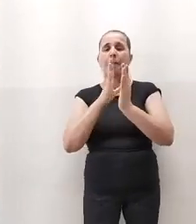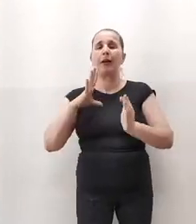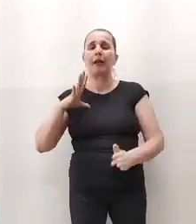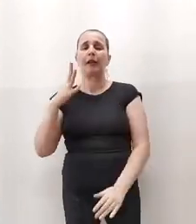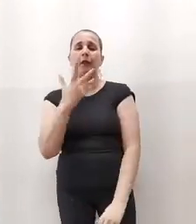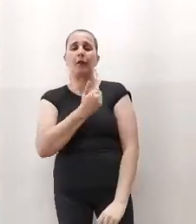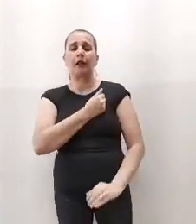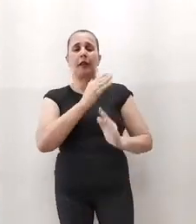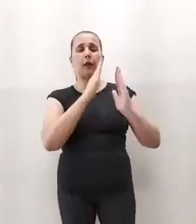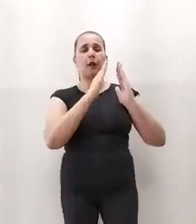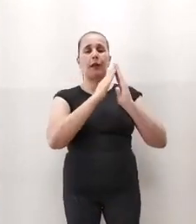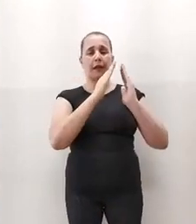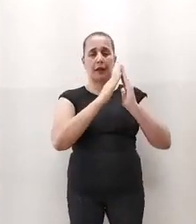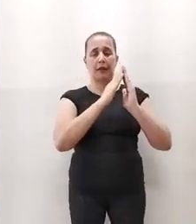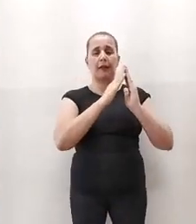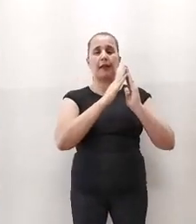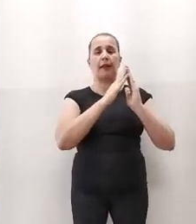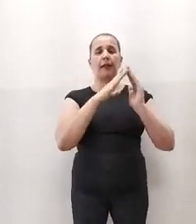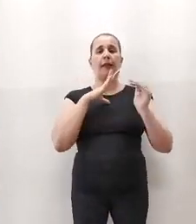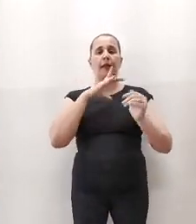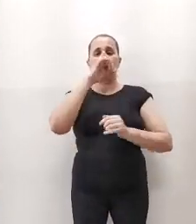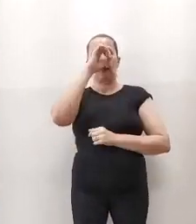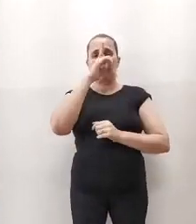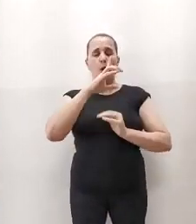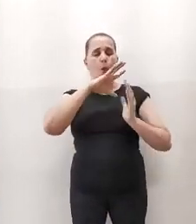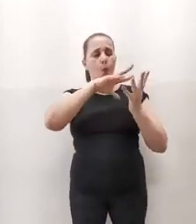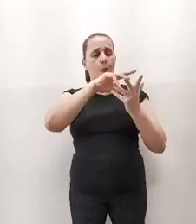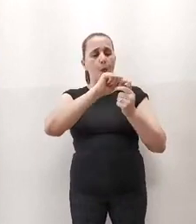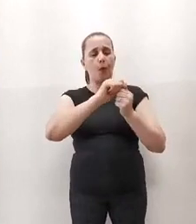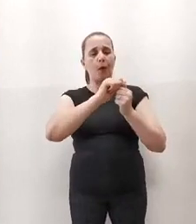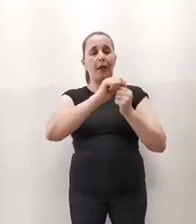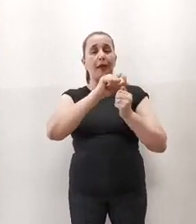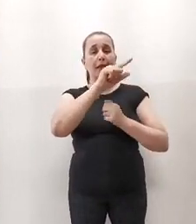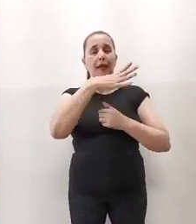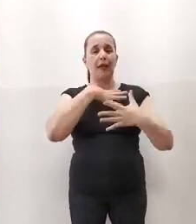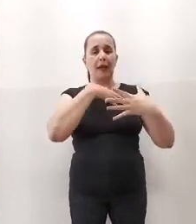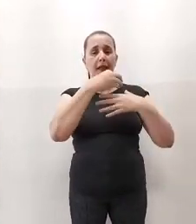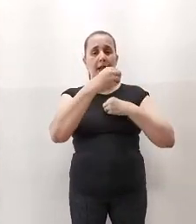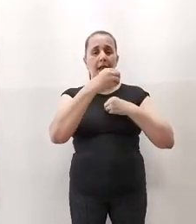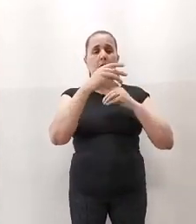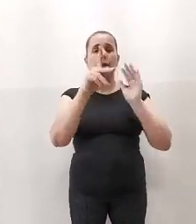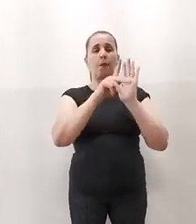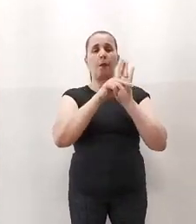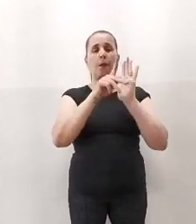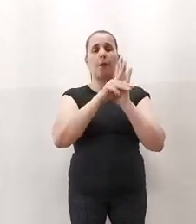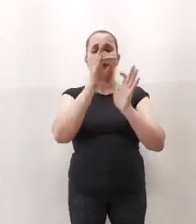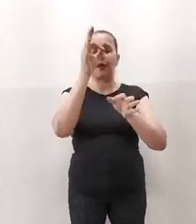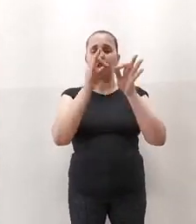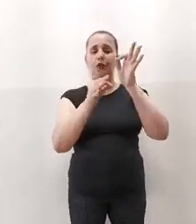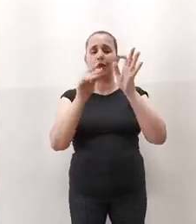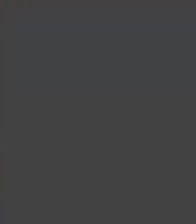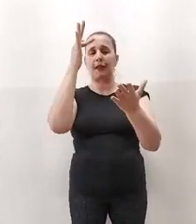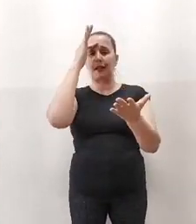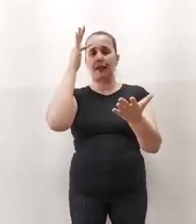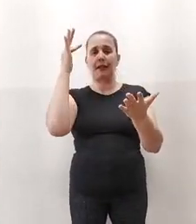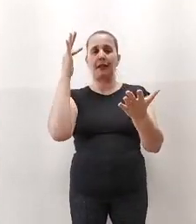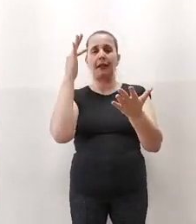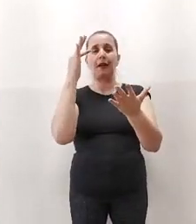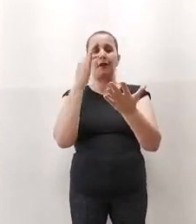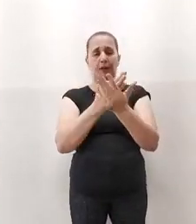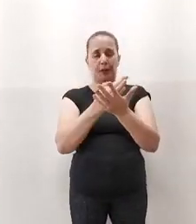pela qual condenou o mundo e se tornou herdeiro da justiça que vem da fé. A